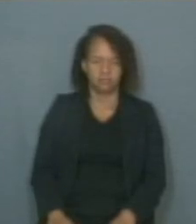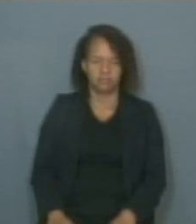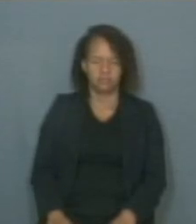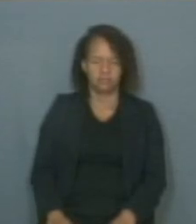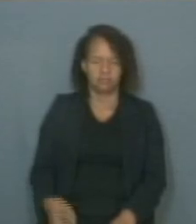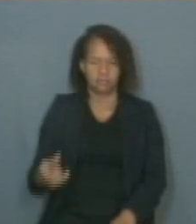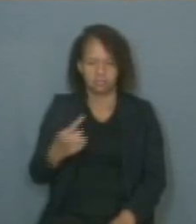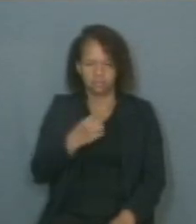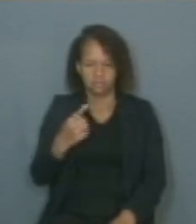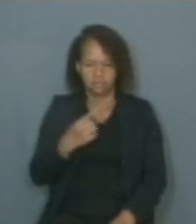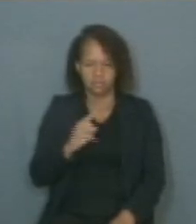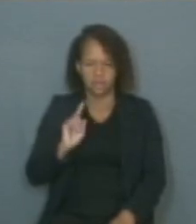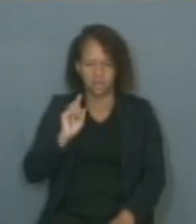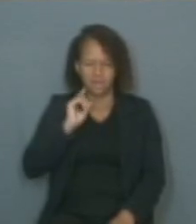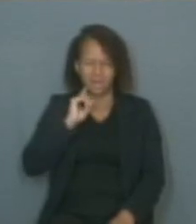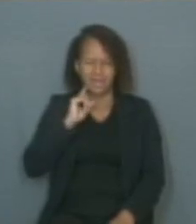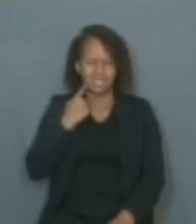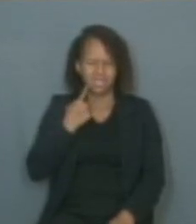Isso aqui é uma pilha de lixo.